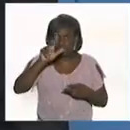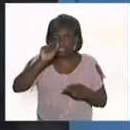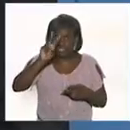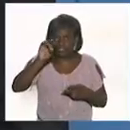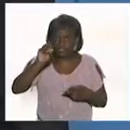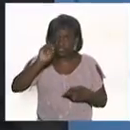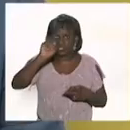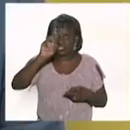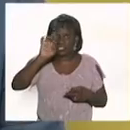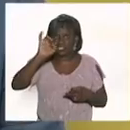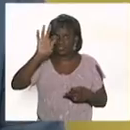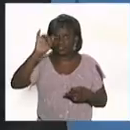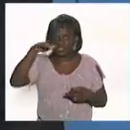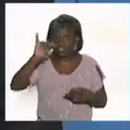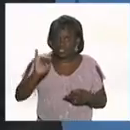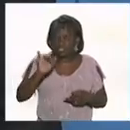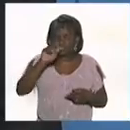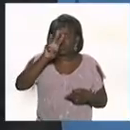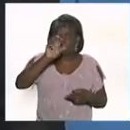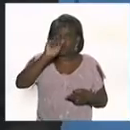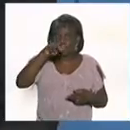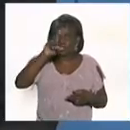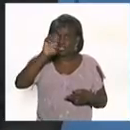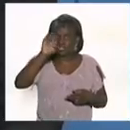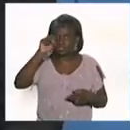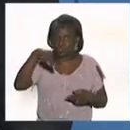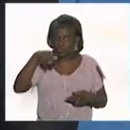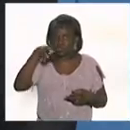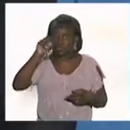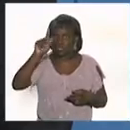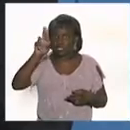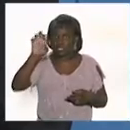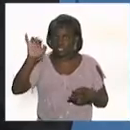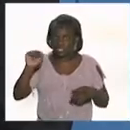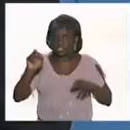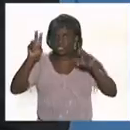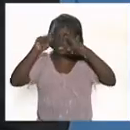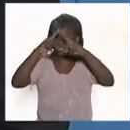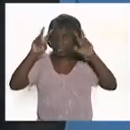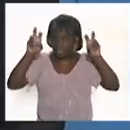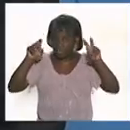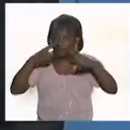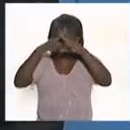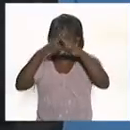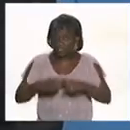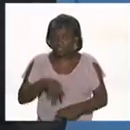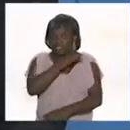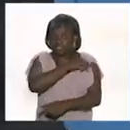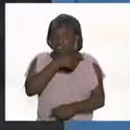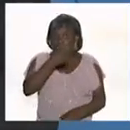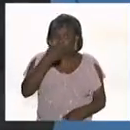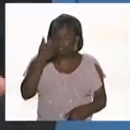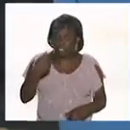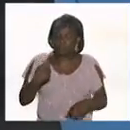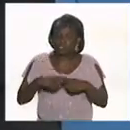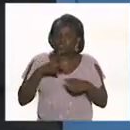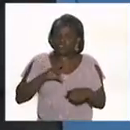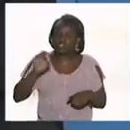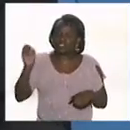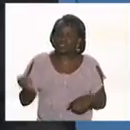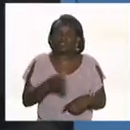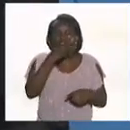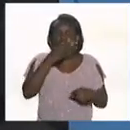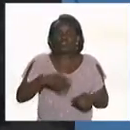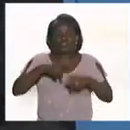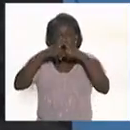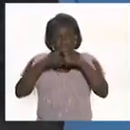deputados Flávio Serafini e o Anderson Nogueira. O tema foi o Campeonato Carioca 2017, porque vamos ter